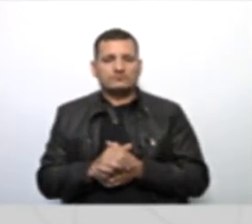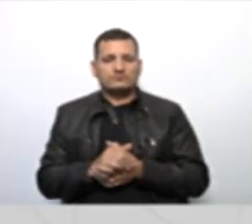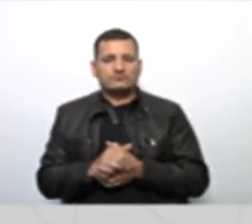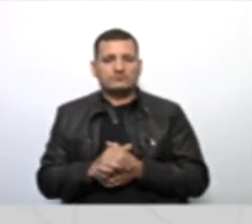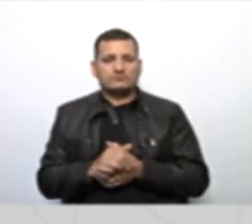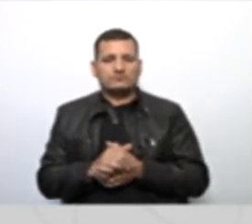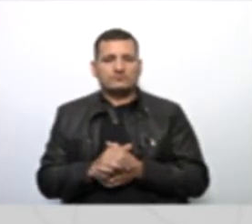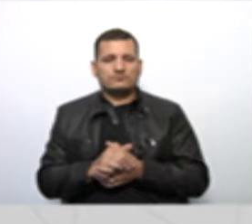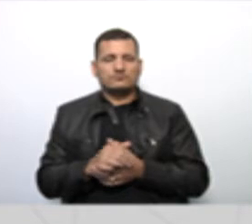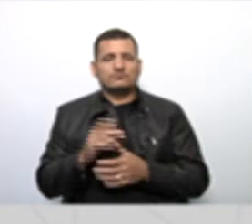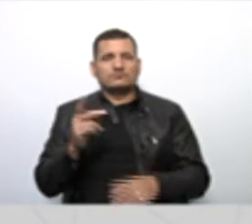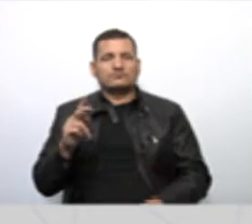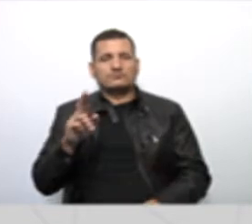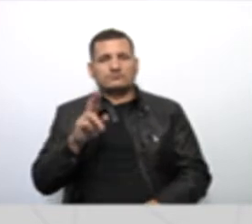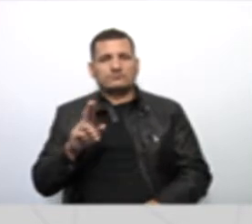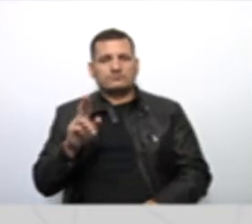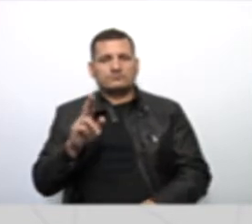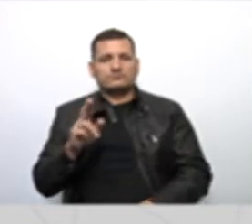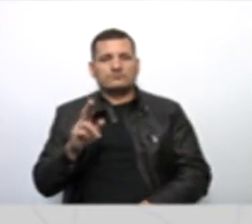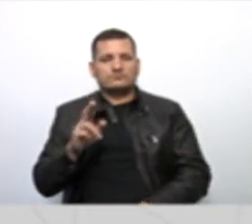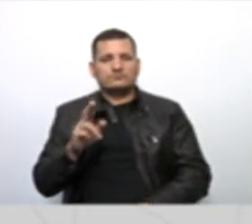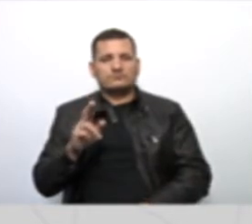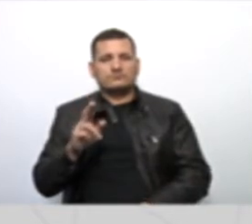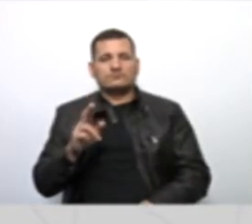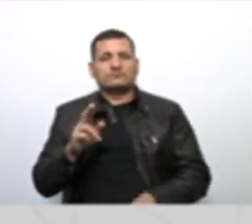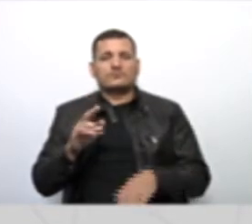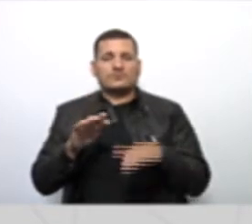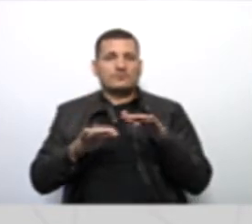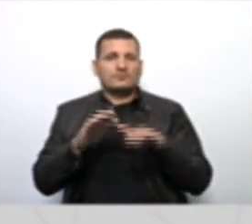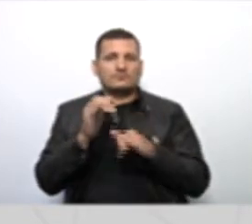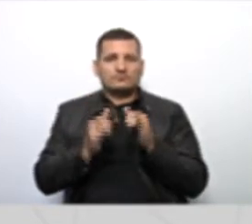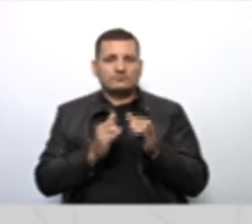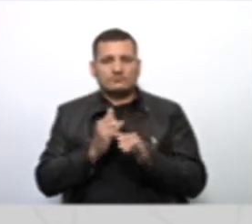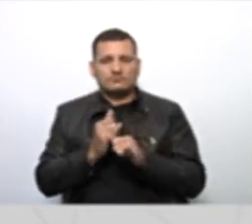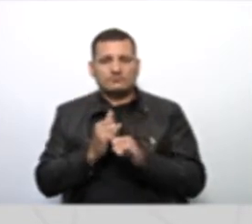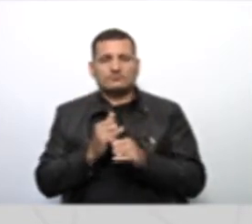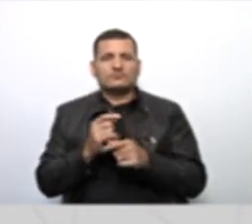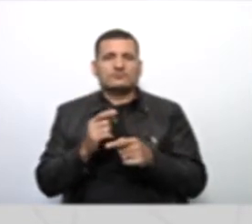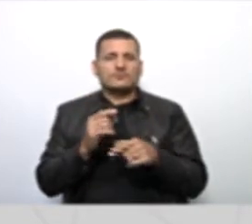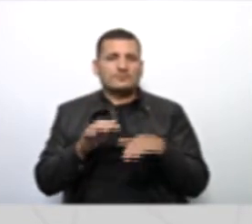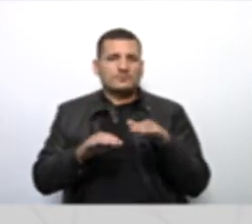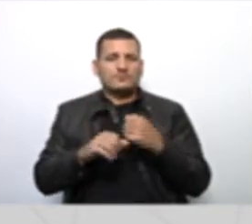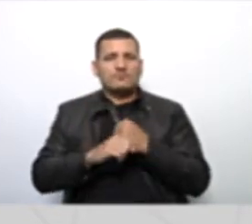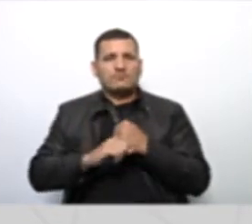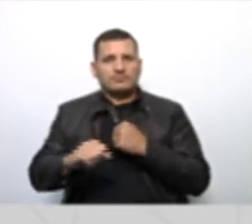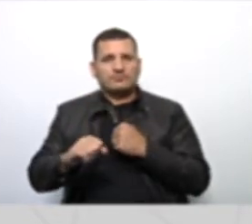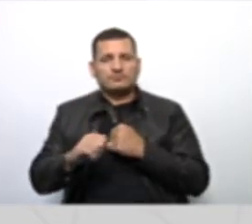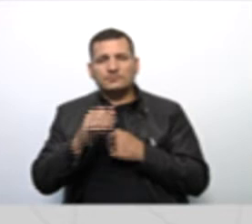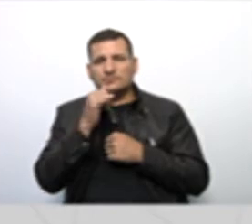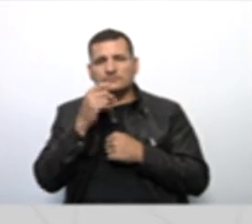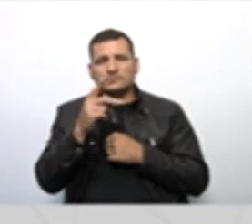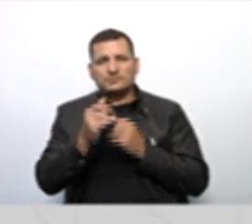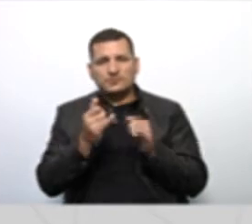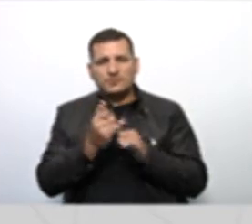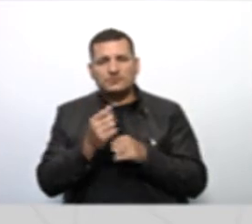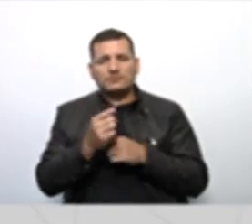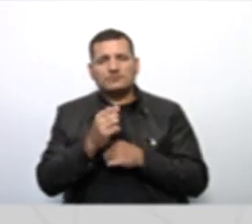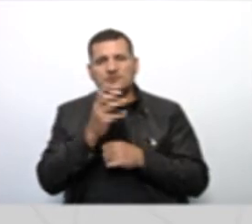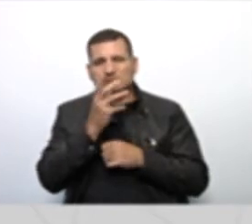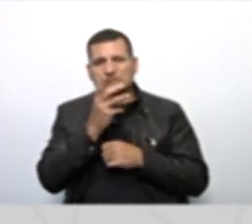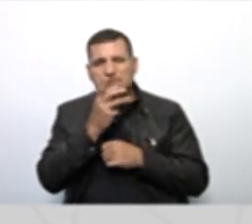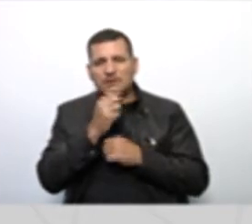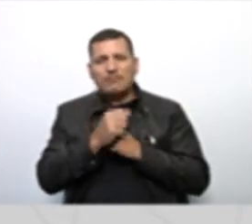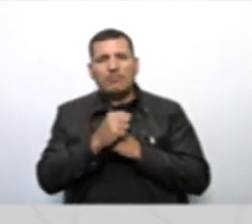Sua utilização ainda depende da conexão com a internet e da velocidade da mesma. Então, se você tiver uma internet lenta, seu aplicativo